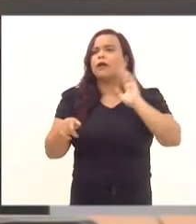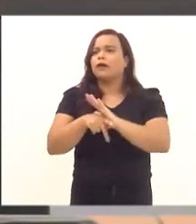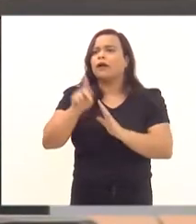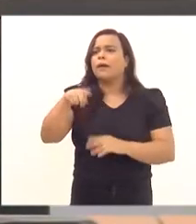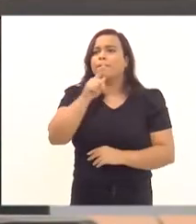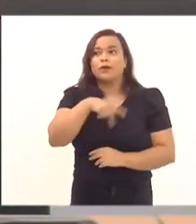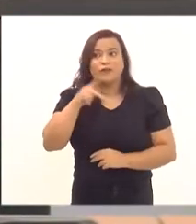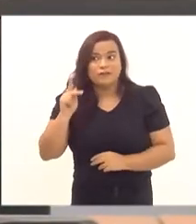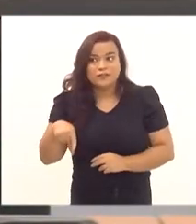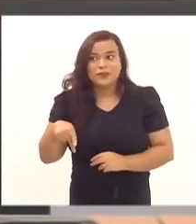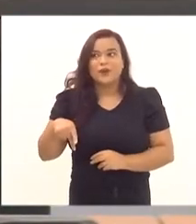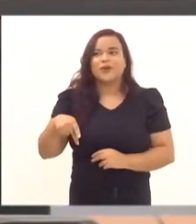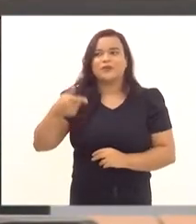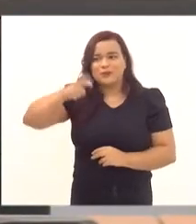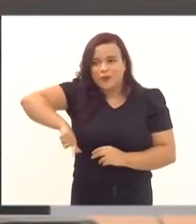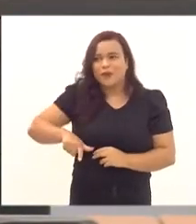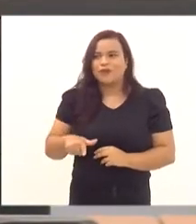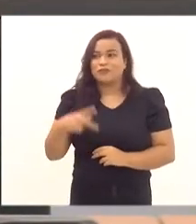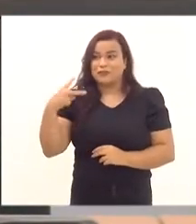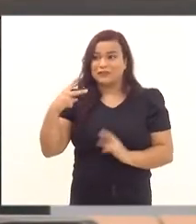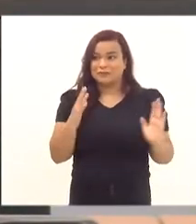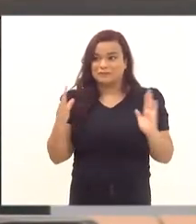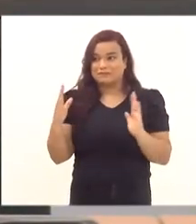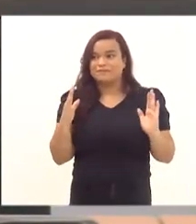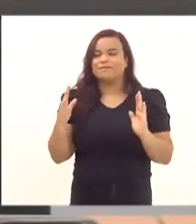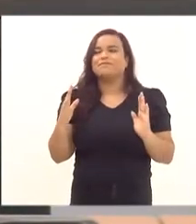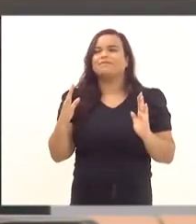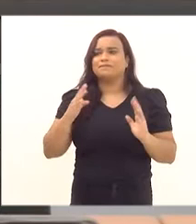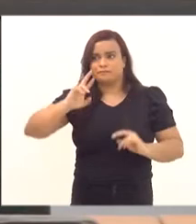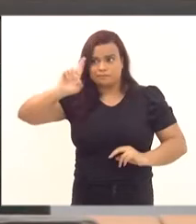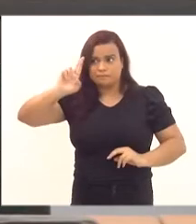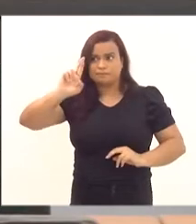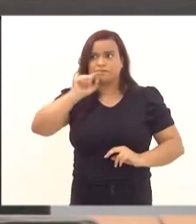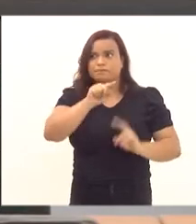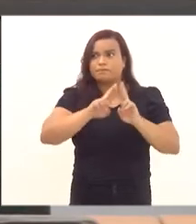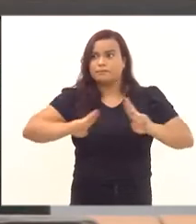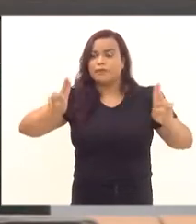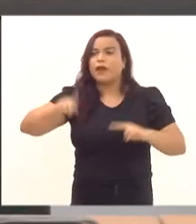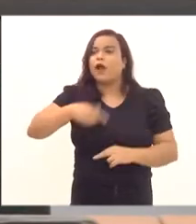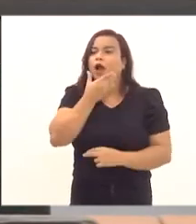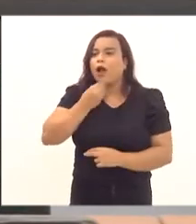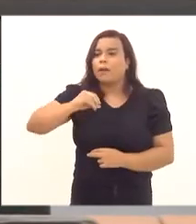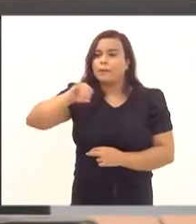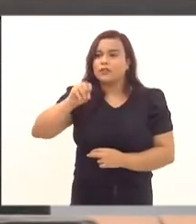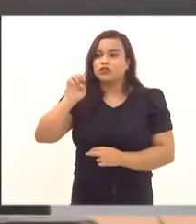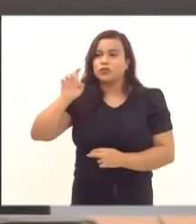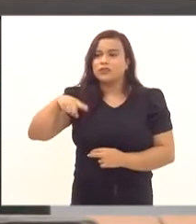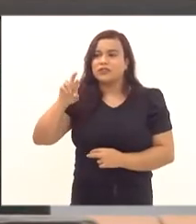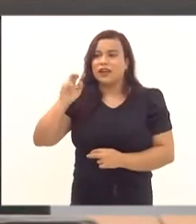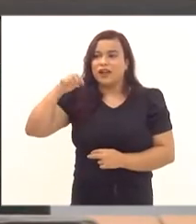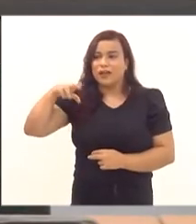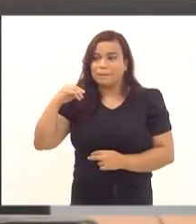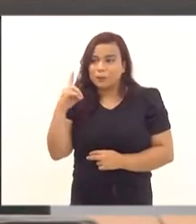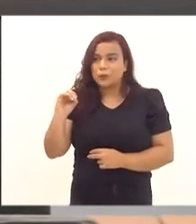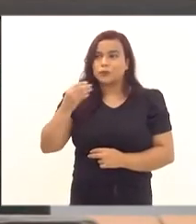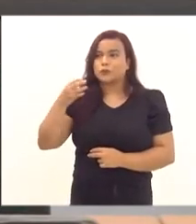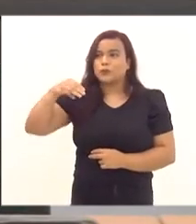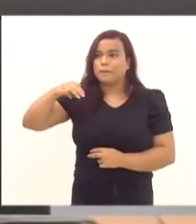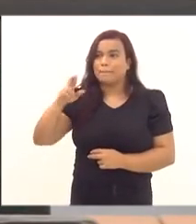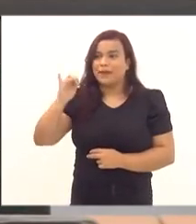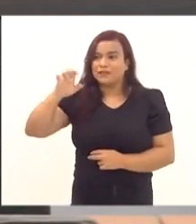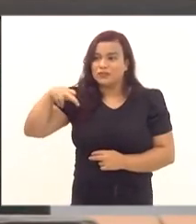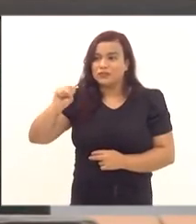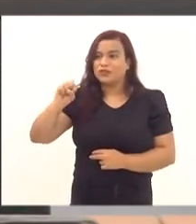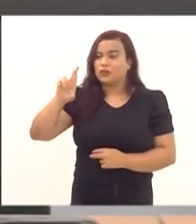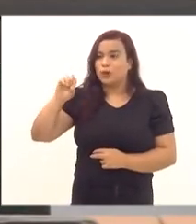universidade pela segunda vez de nome José Raimundo Martins Romeu e a princesa da o devido crédito as